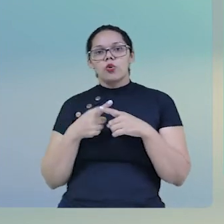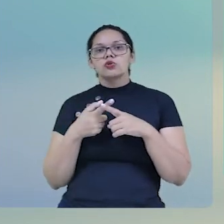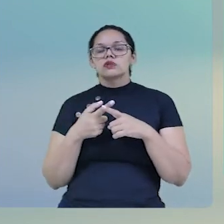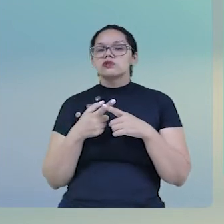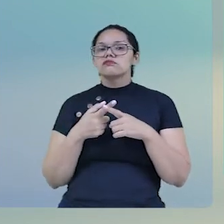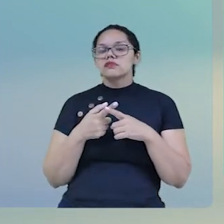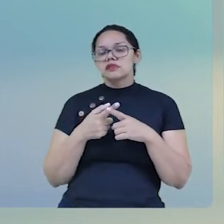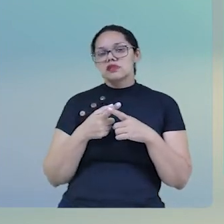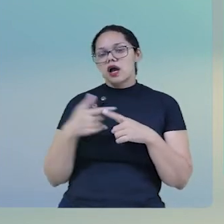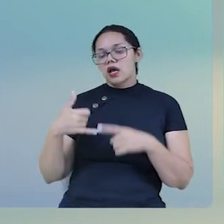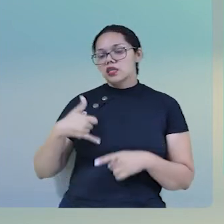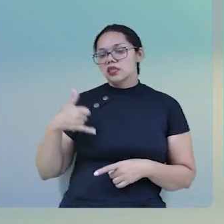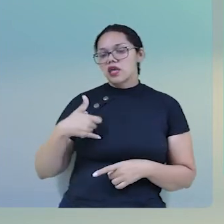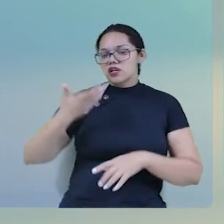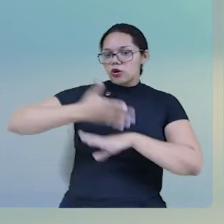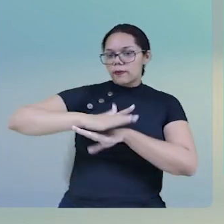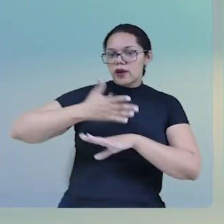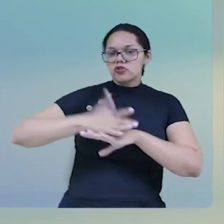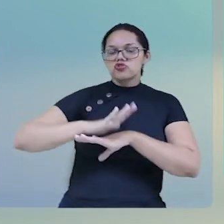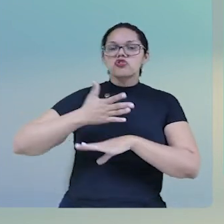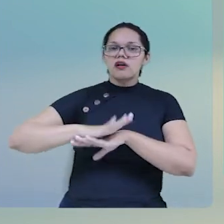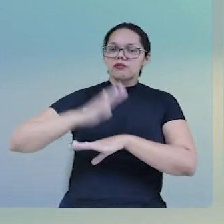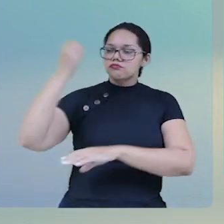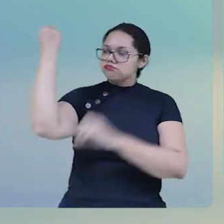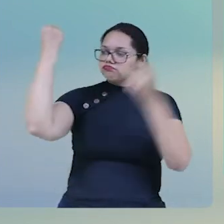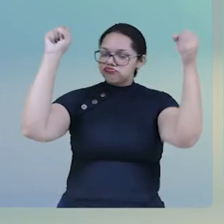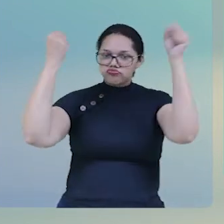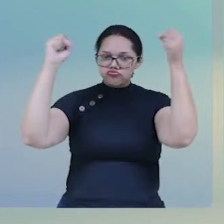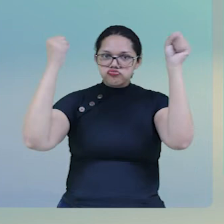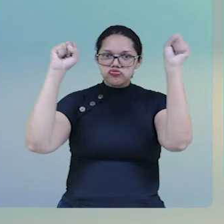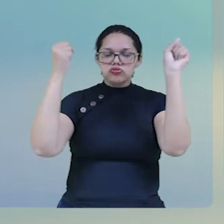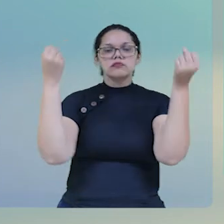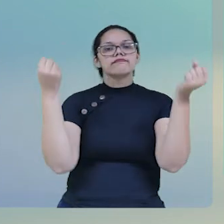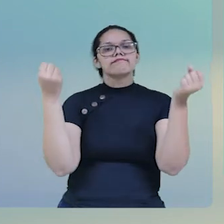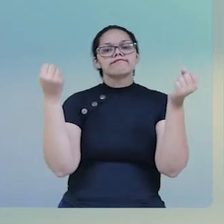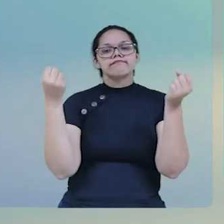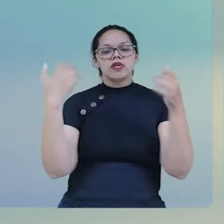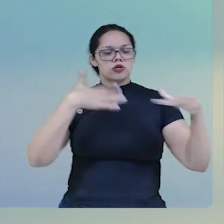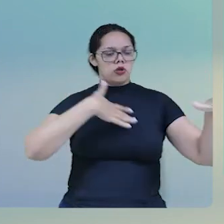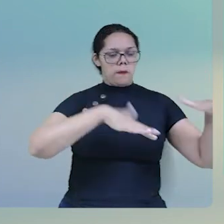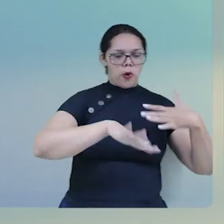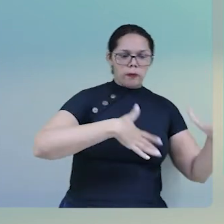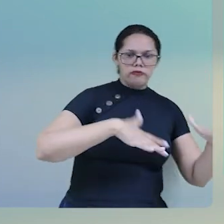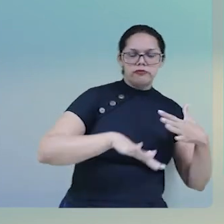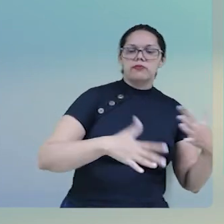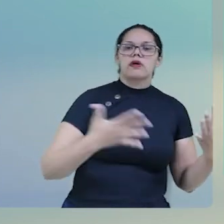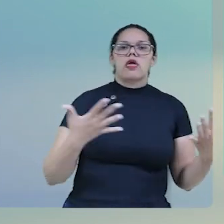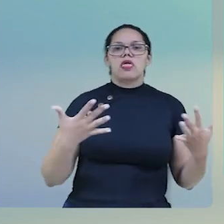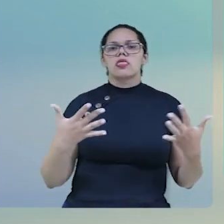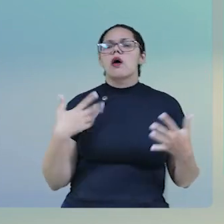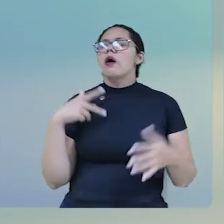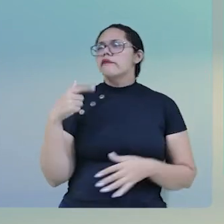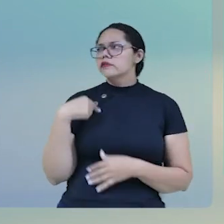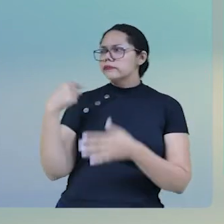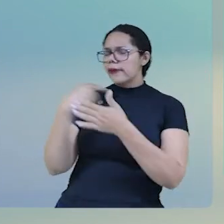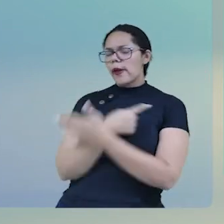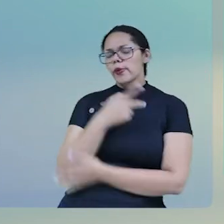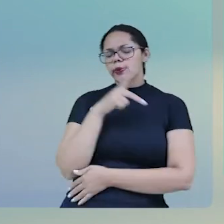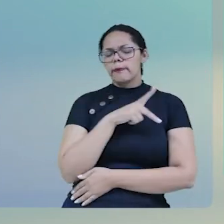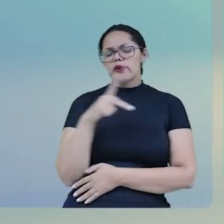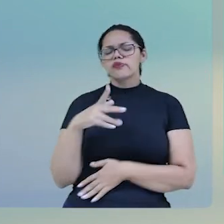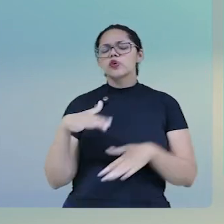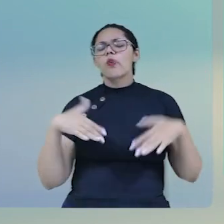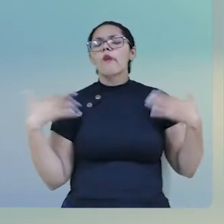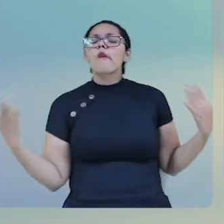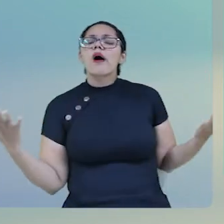envelhecimento, praticando exercício físico, exercícios de mobilidade. Professor, que tipo